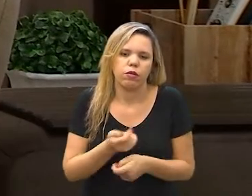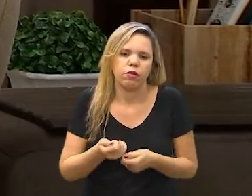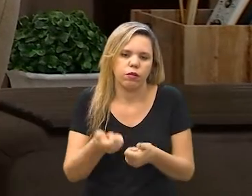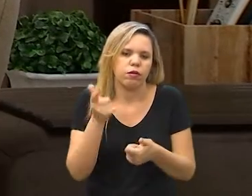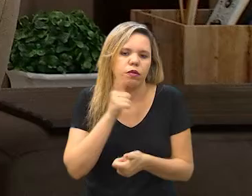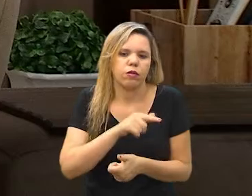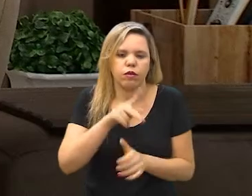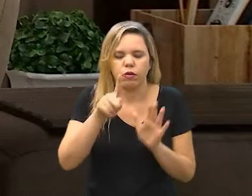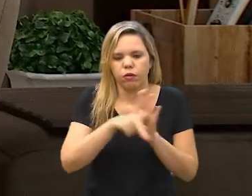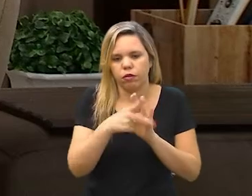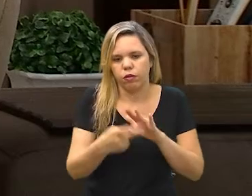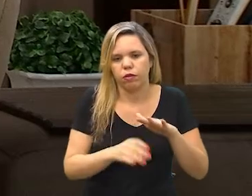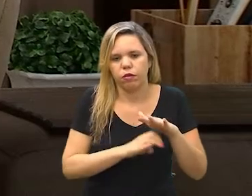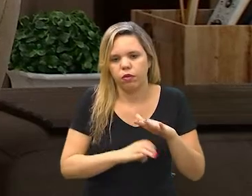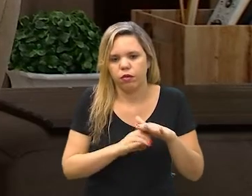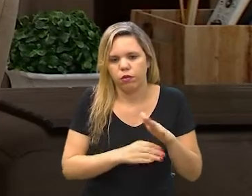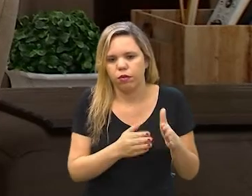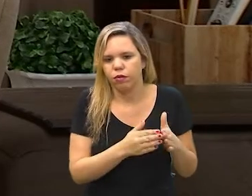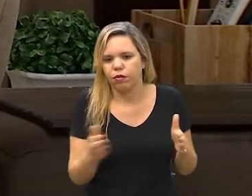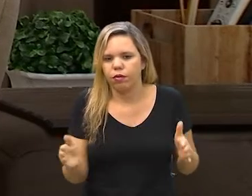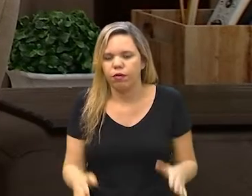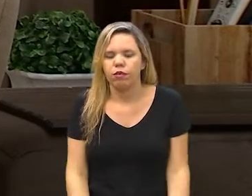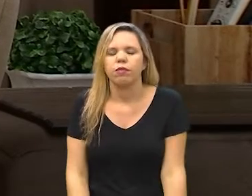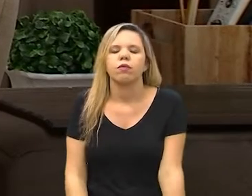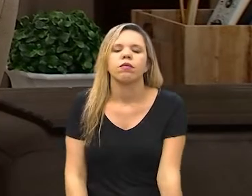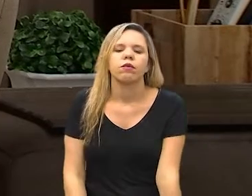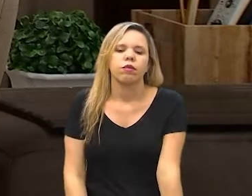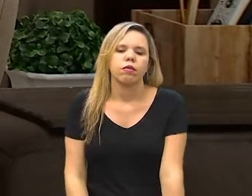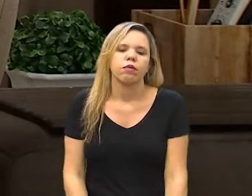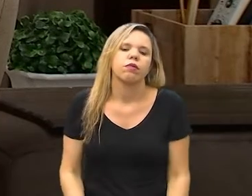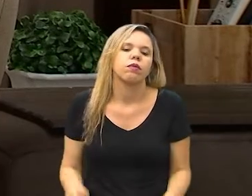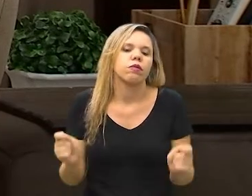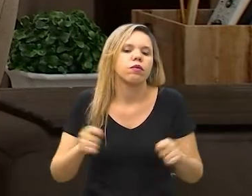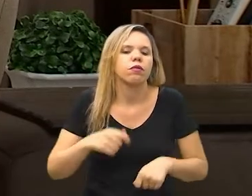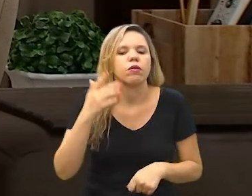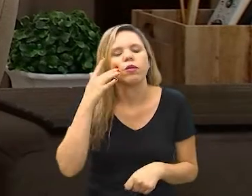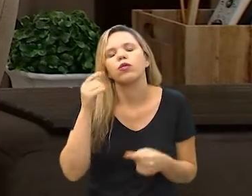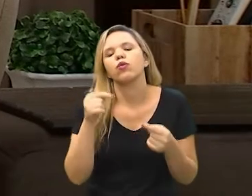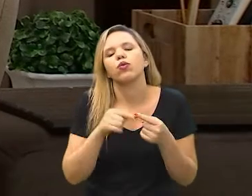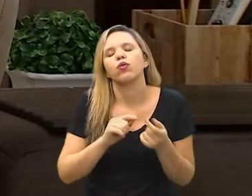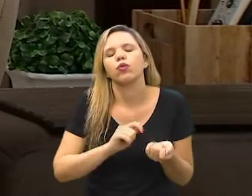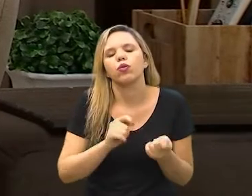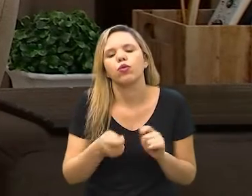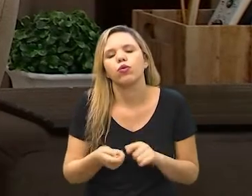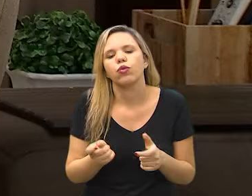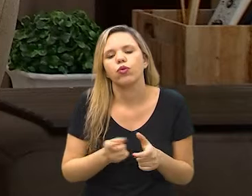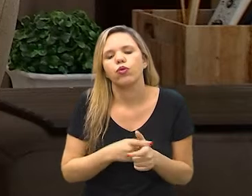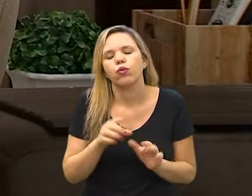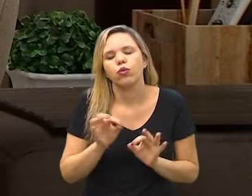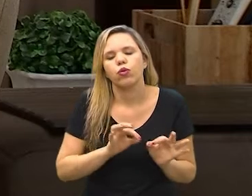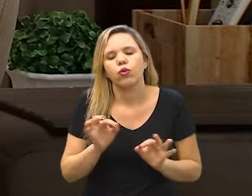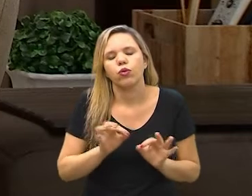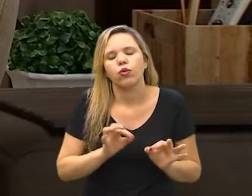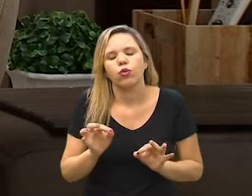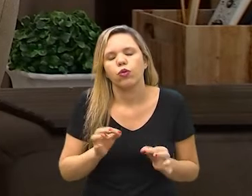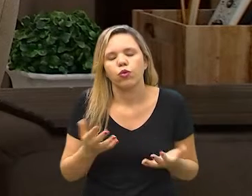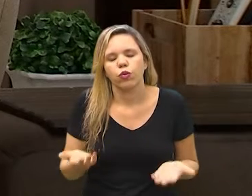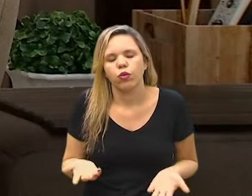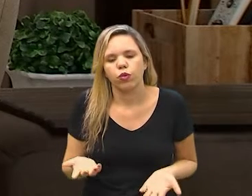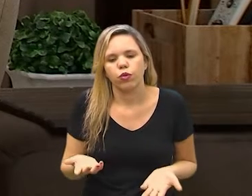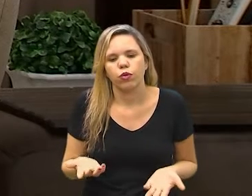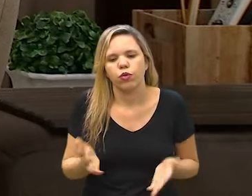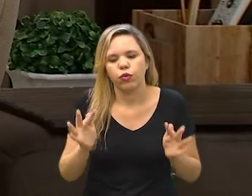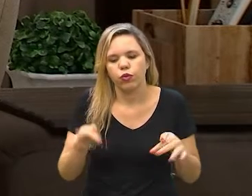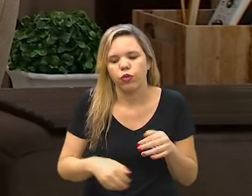bonificado pela sua própria empresa nesse período. É possível também ajeitar as contas e organizar de uma maneira em